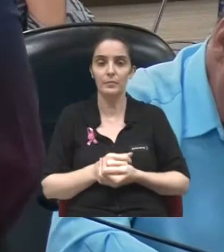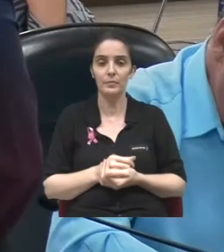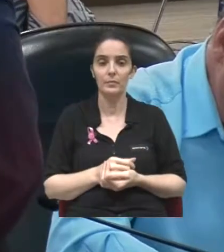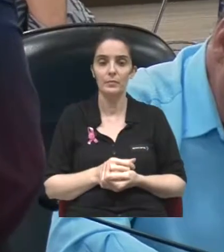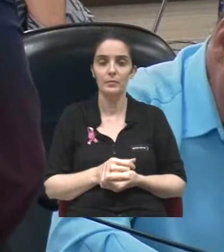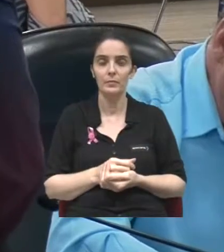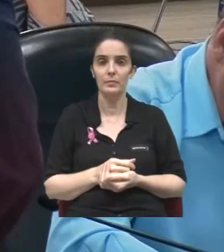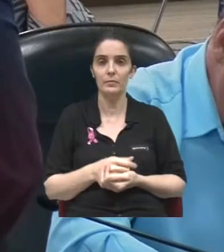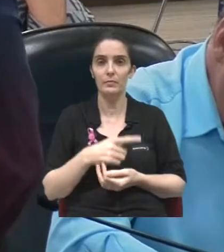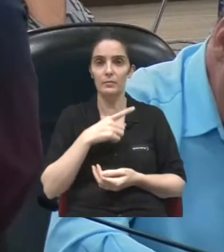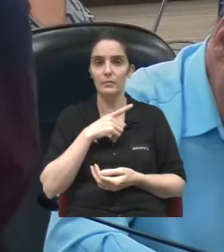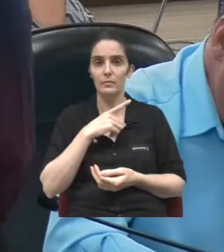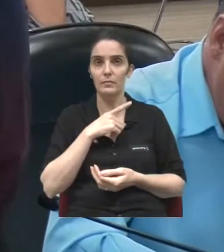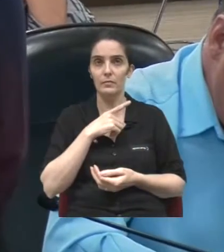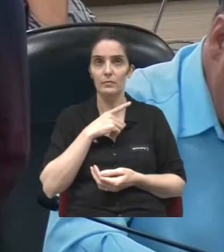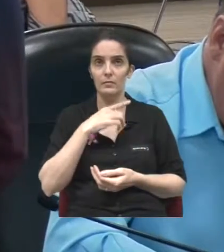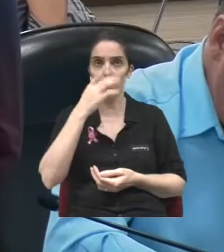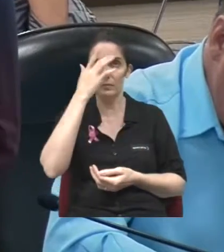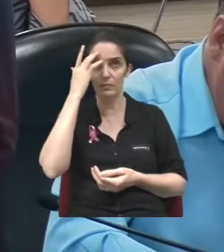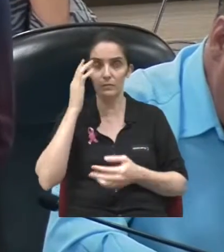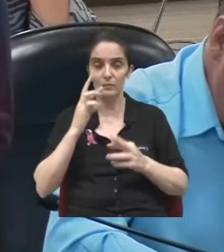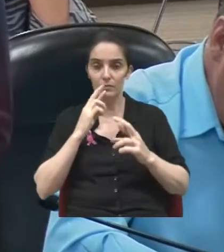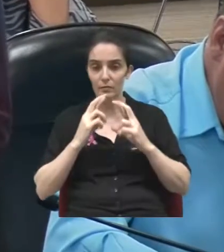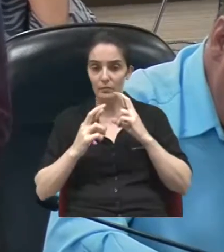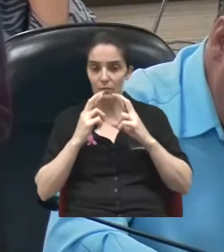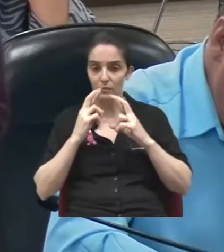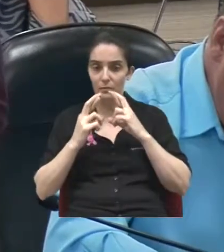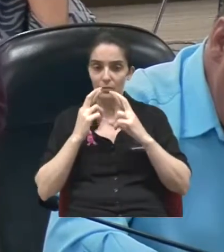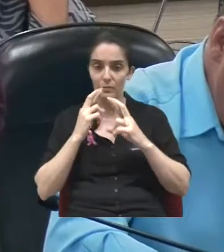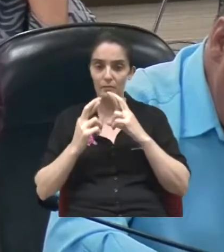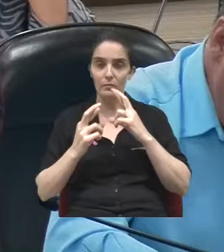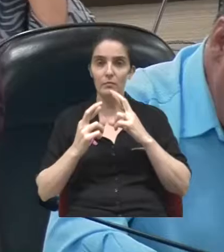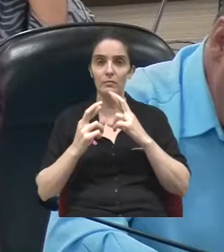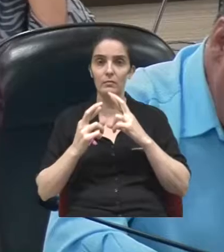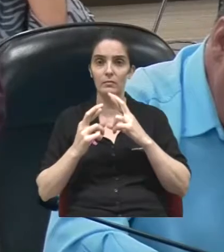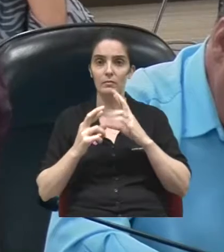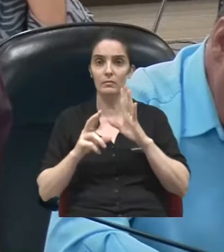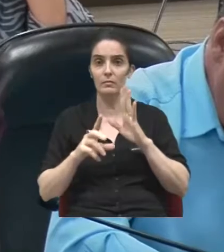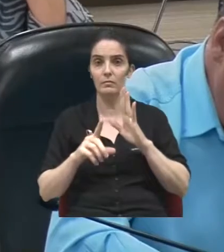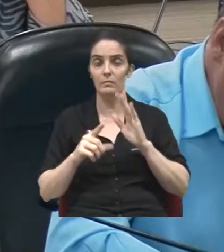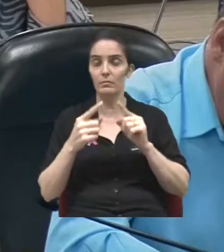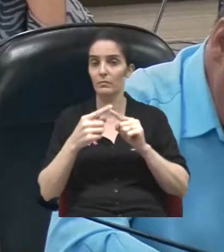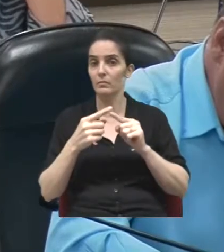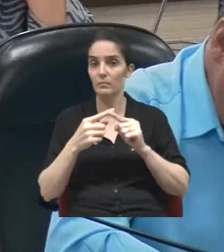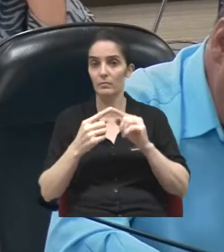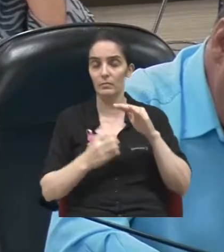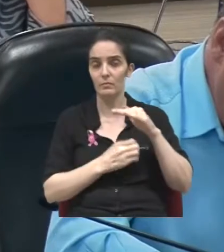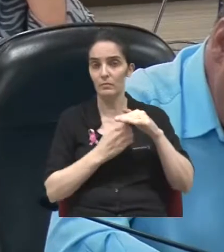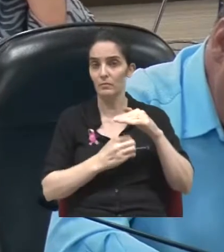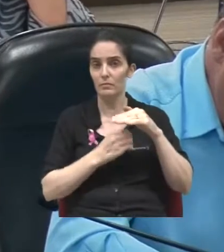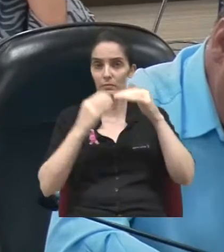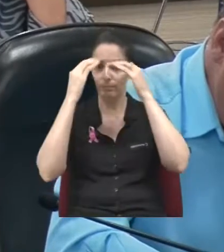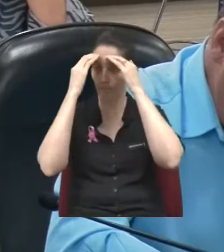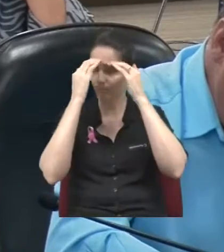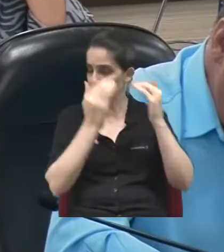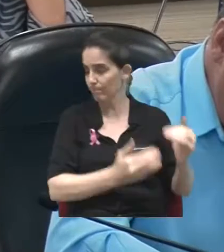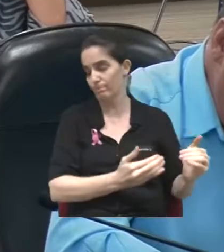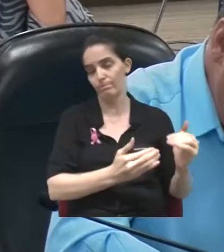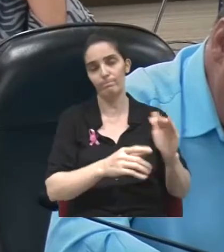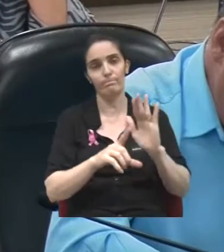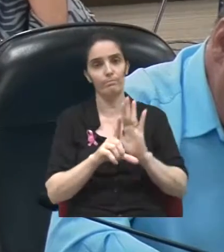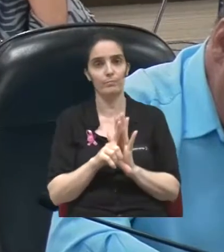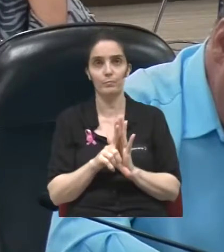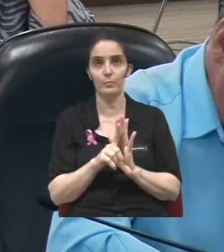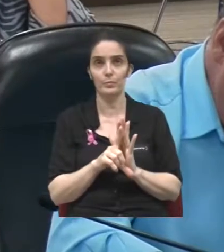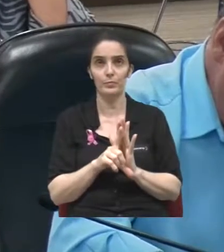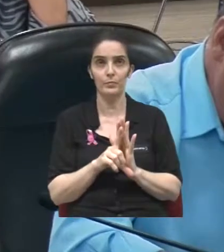reclamação desta munícipe e a lei foi descumprida, vereadora Érica. Descumpriram a lei.